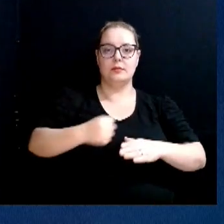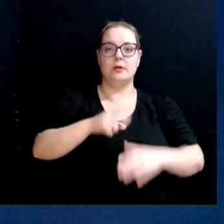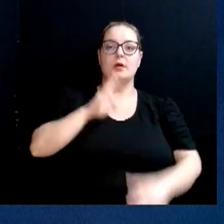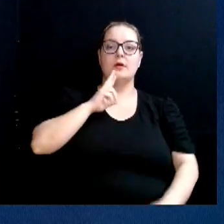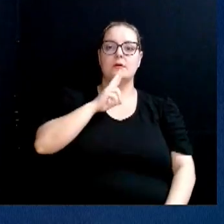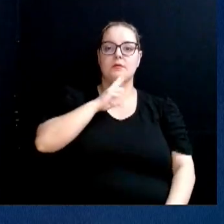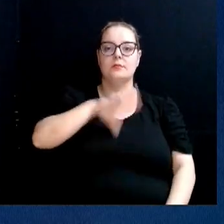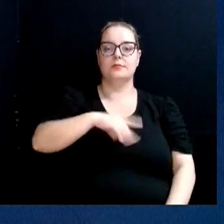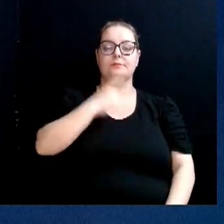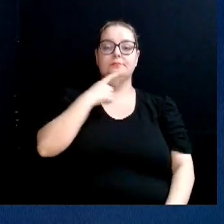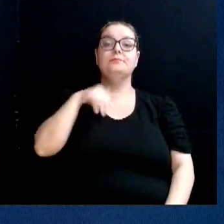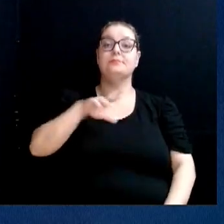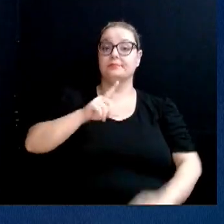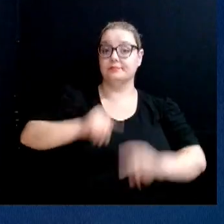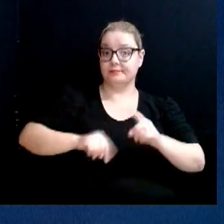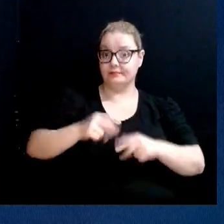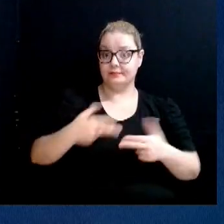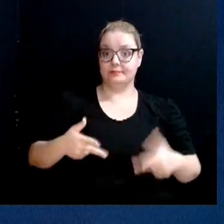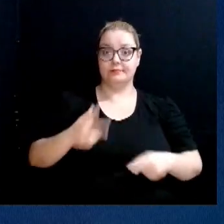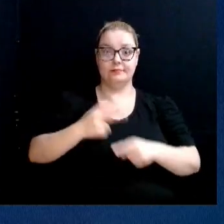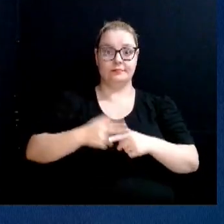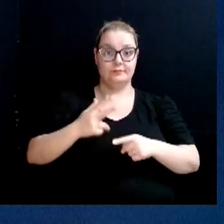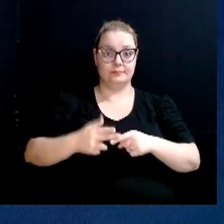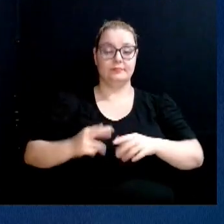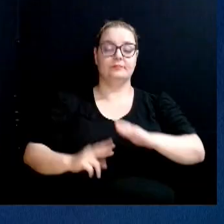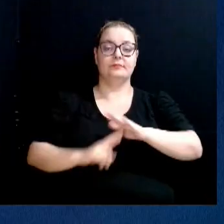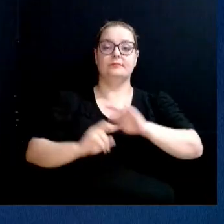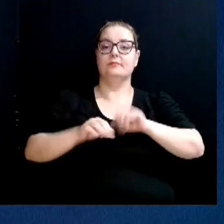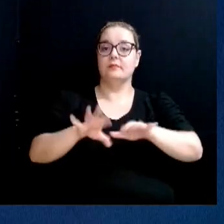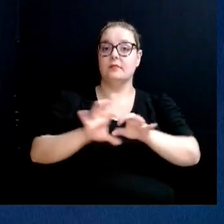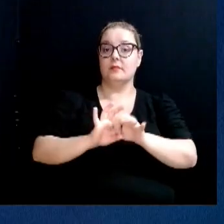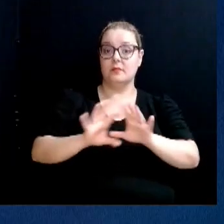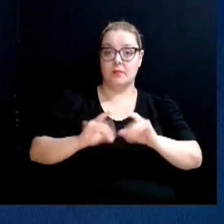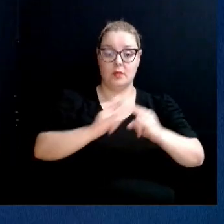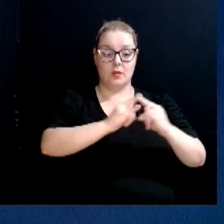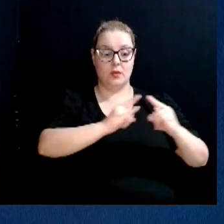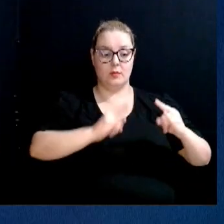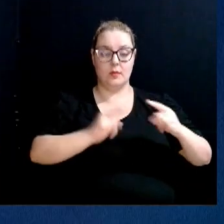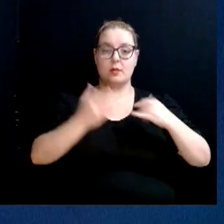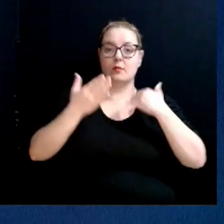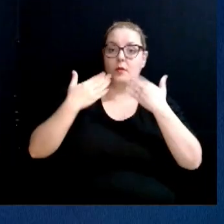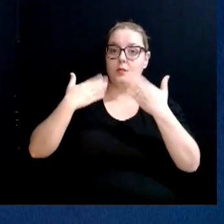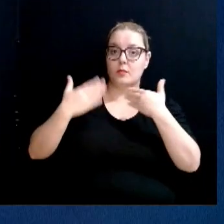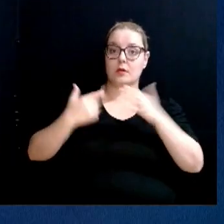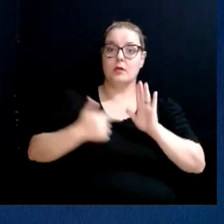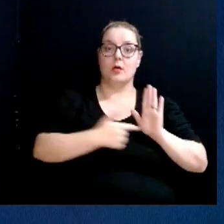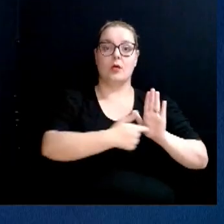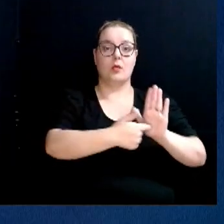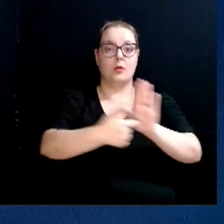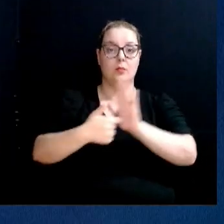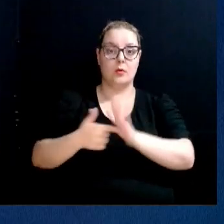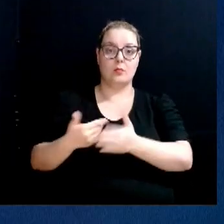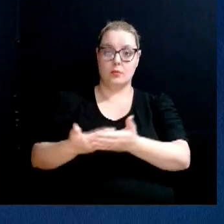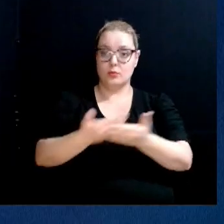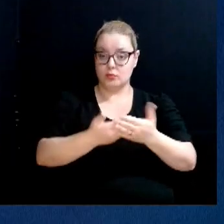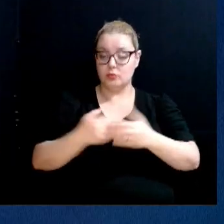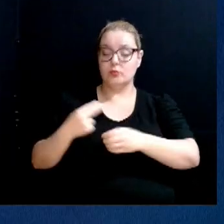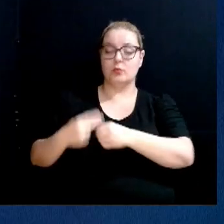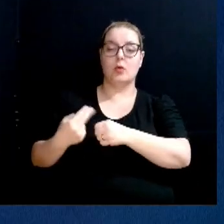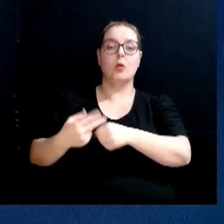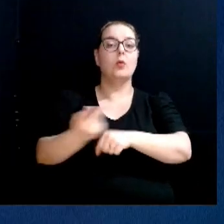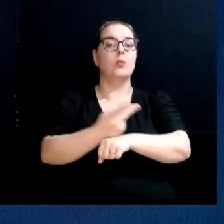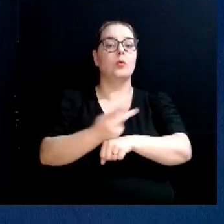uma matéria da série Feiras Livres entre Barracas e Prosas, vamos mostrar um estudo da Unicamp que busca mapear